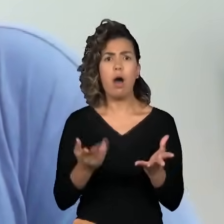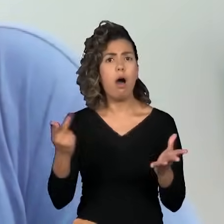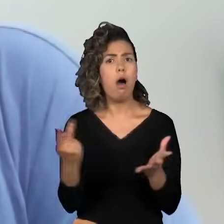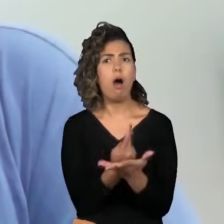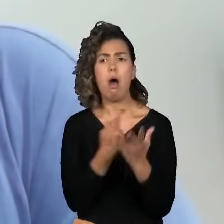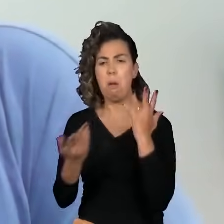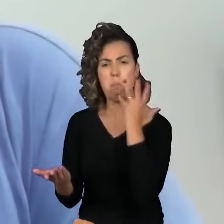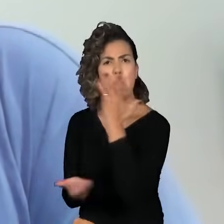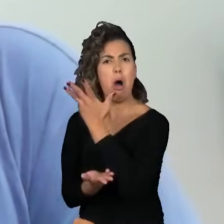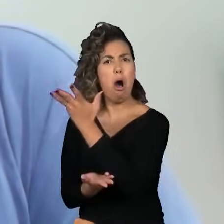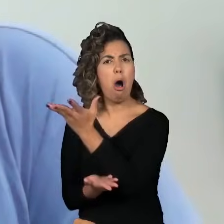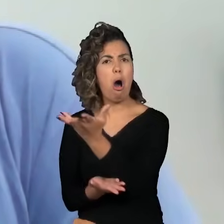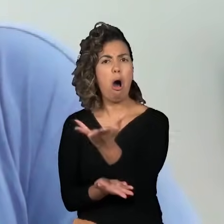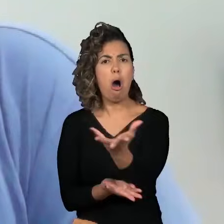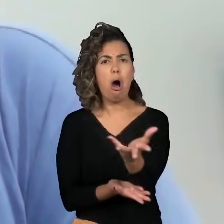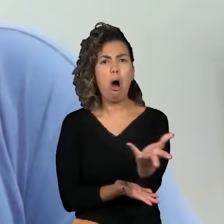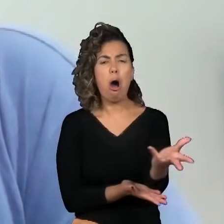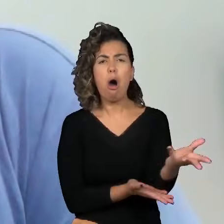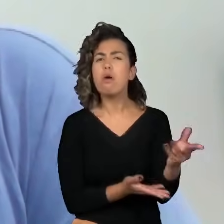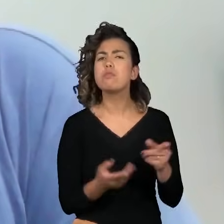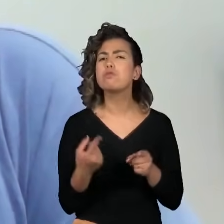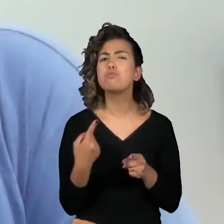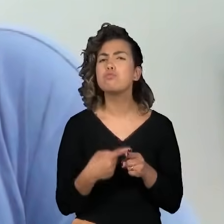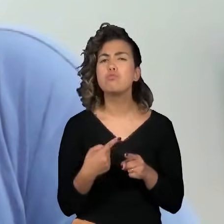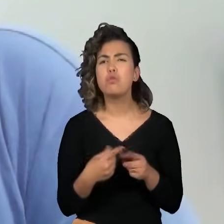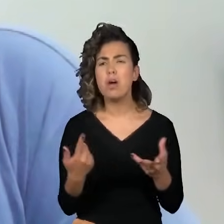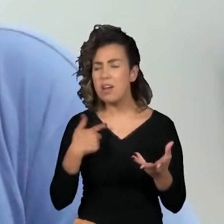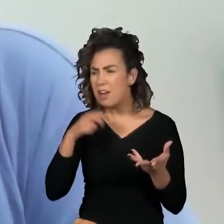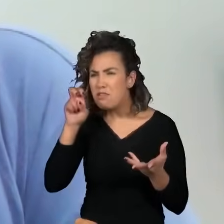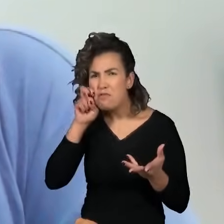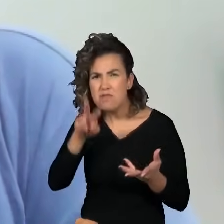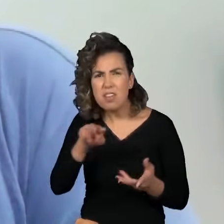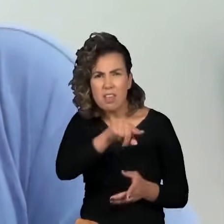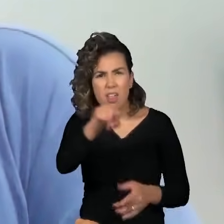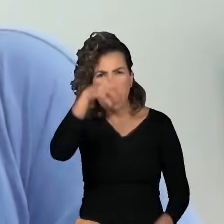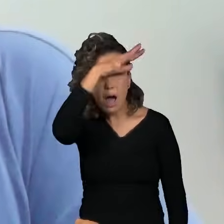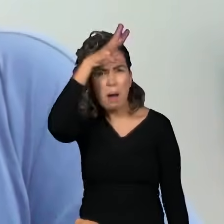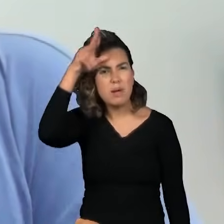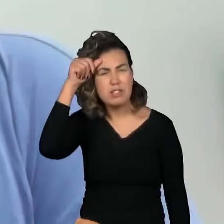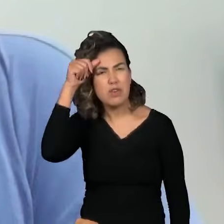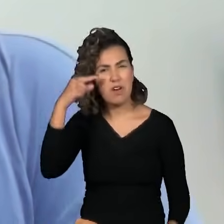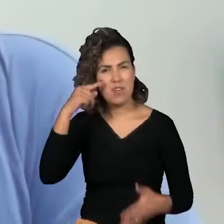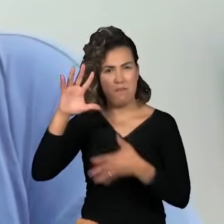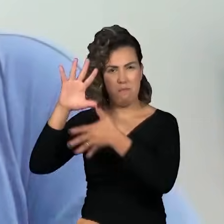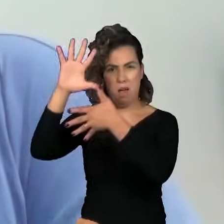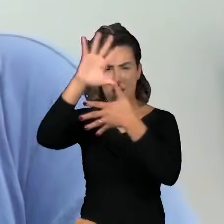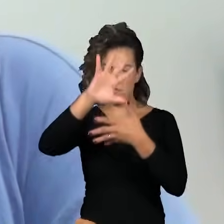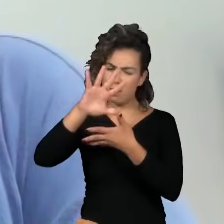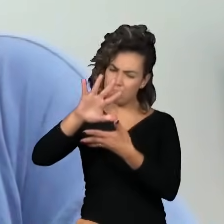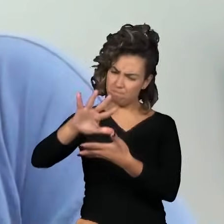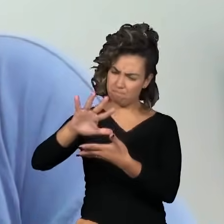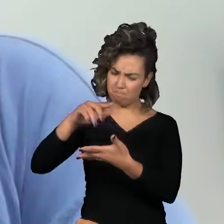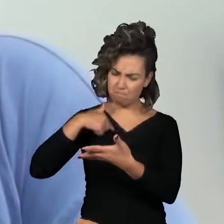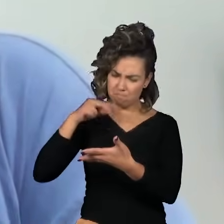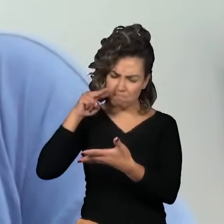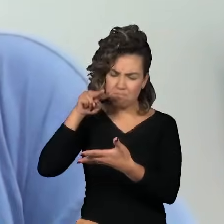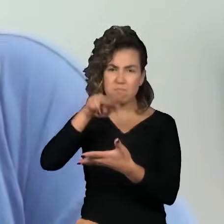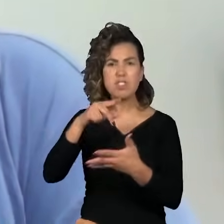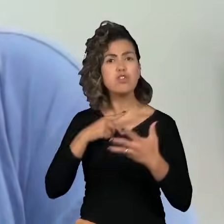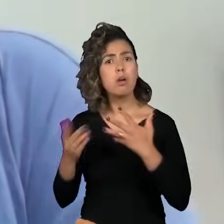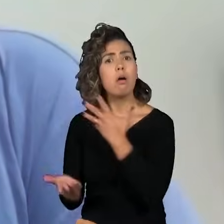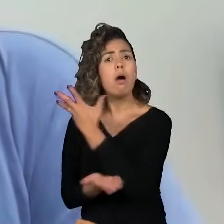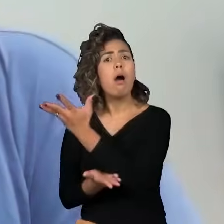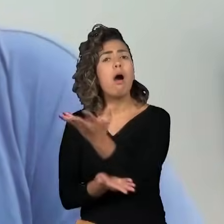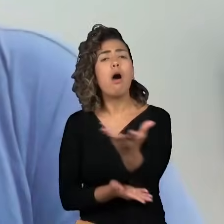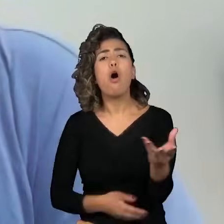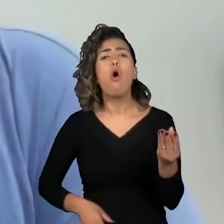desmatamento, né? O desmatamento não chegava. E por quê? Quando a gente olha o mapa da Amazônia, em geral, quando a gente chama o arco de desmatamento, ele